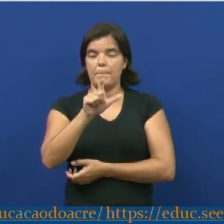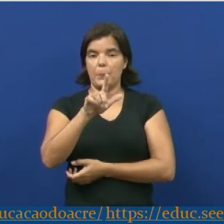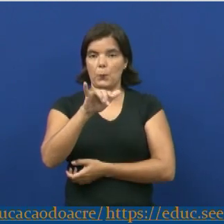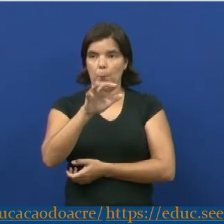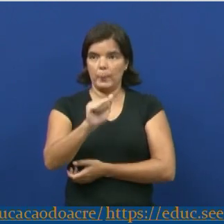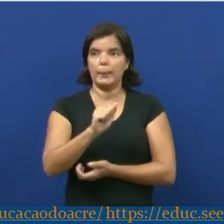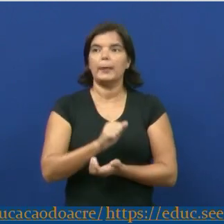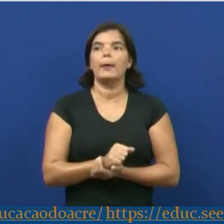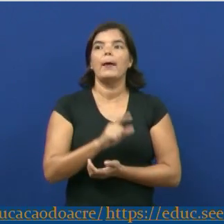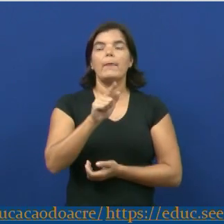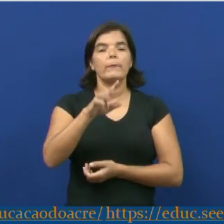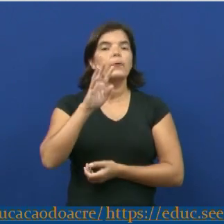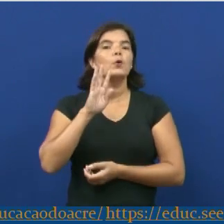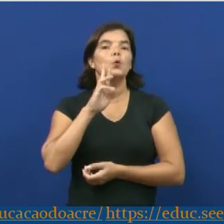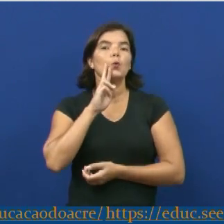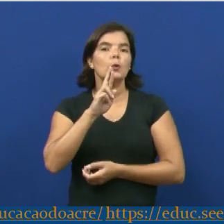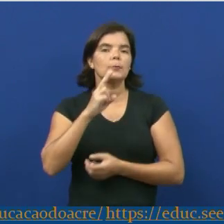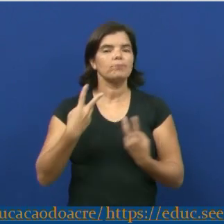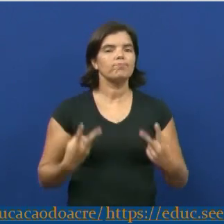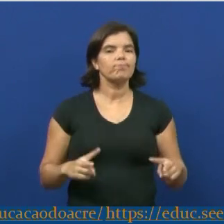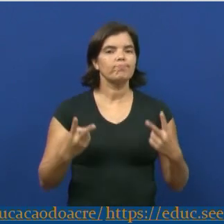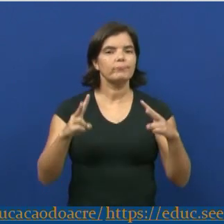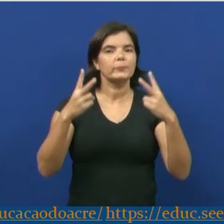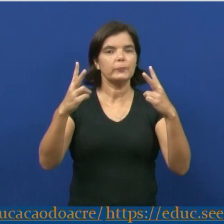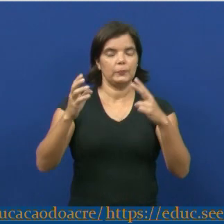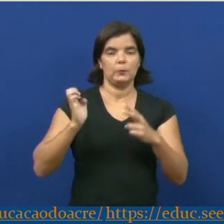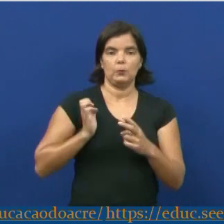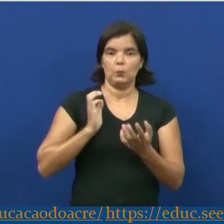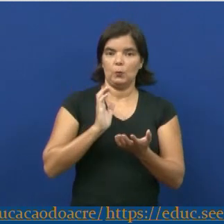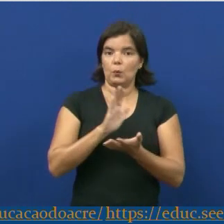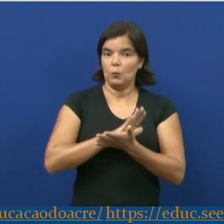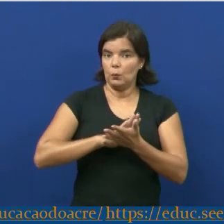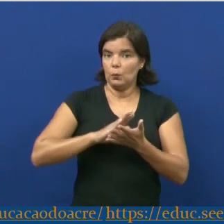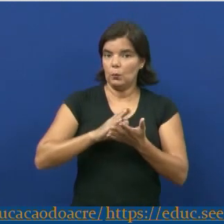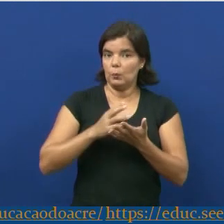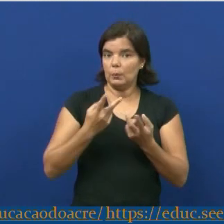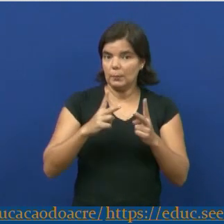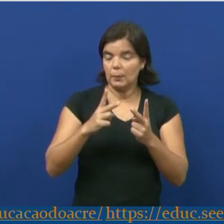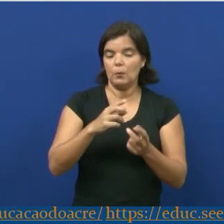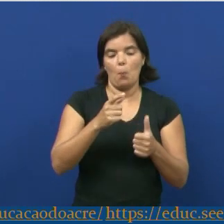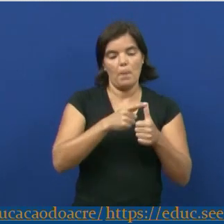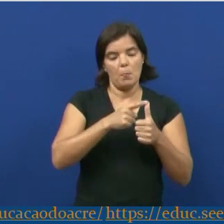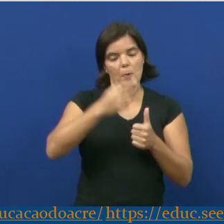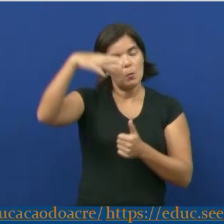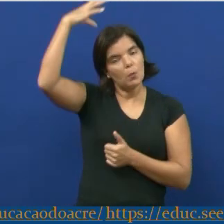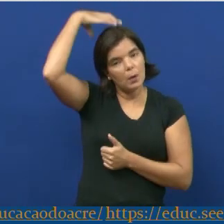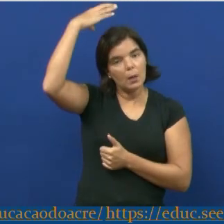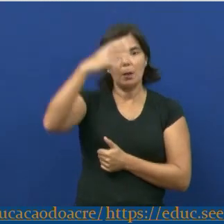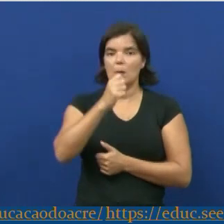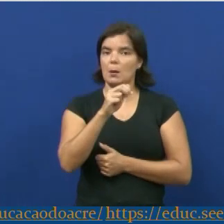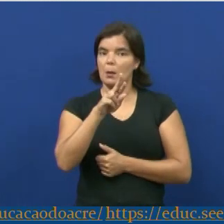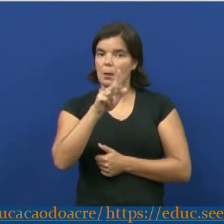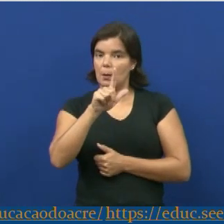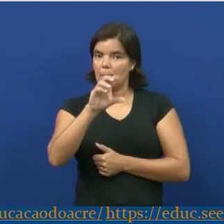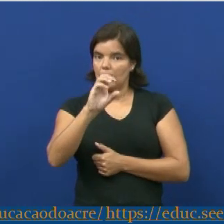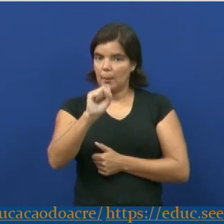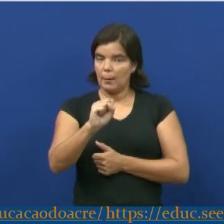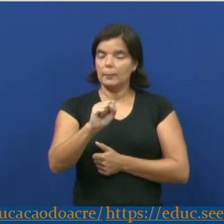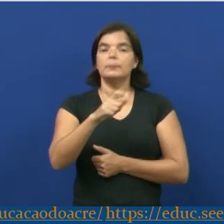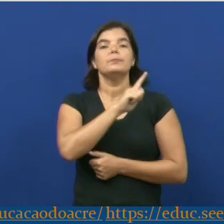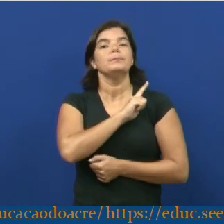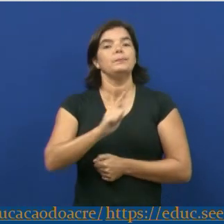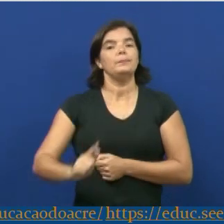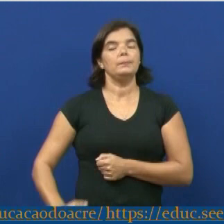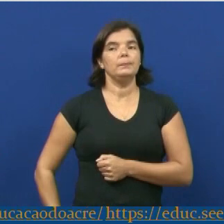Oliver Cromwell, foi o resultado da vitória dos burgueses contra o absolutismo do Carlos I, a respeito do governo,